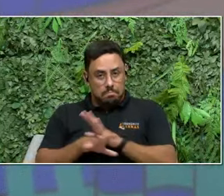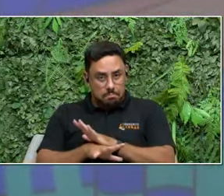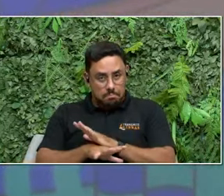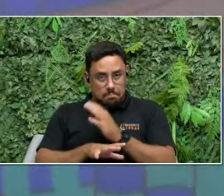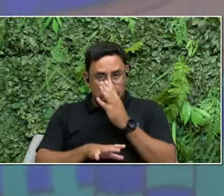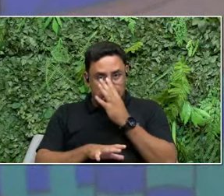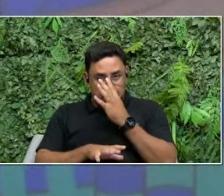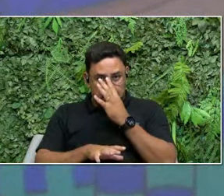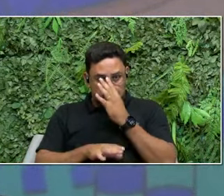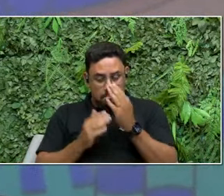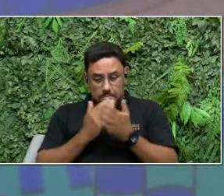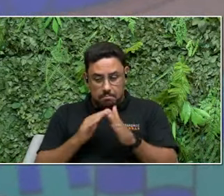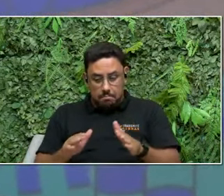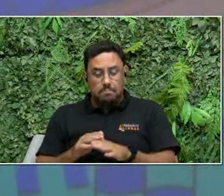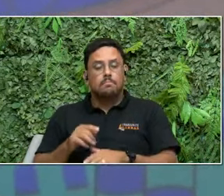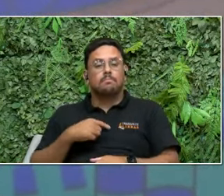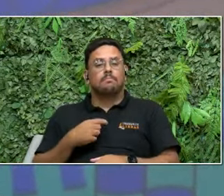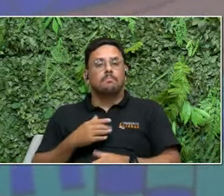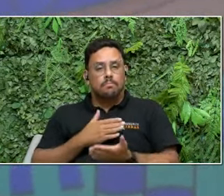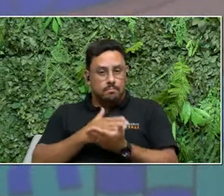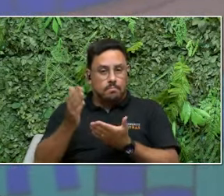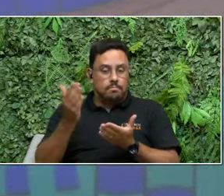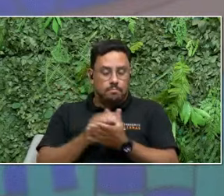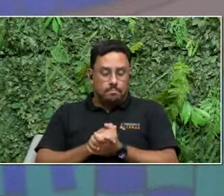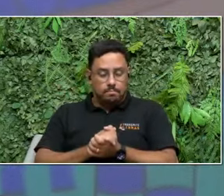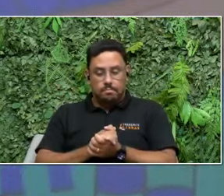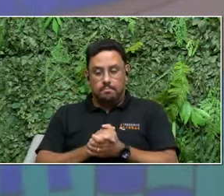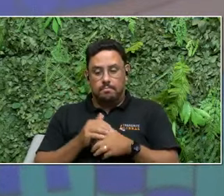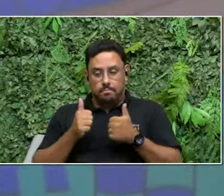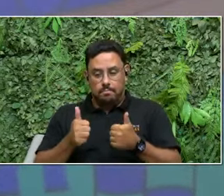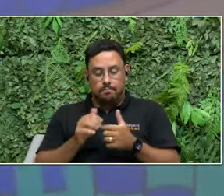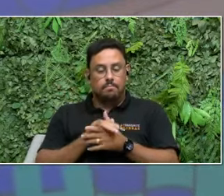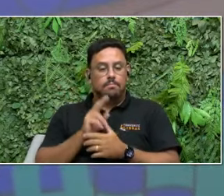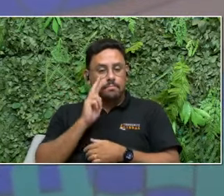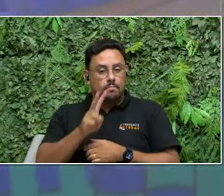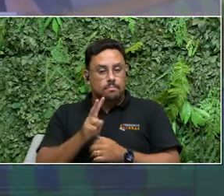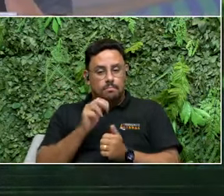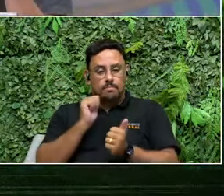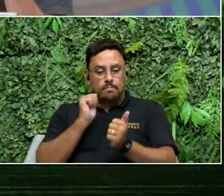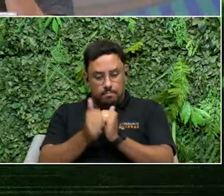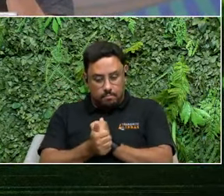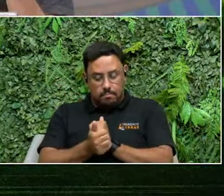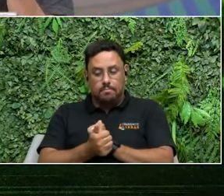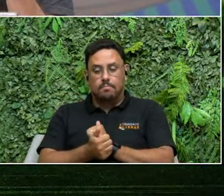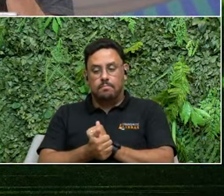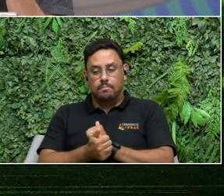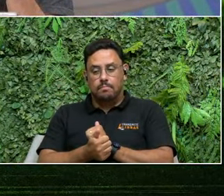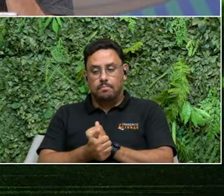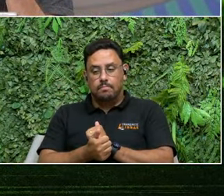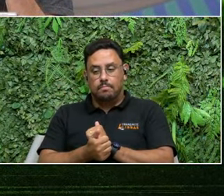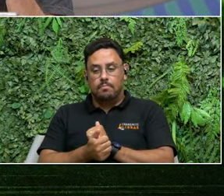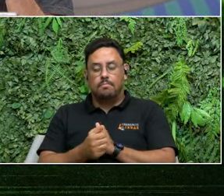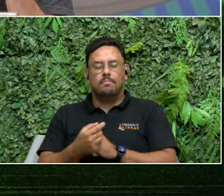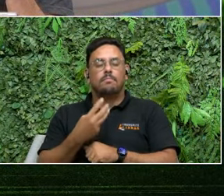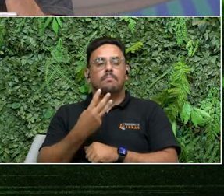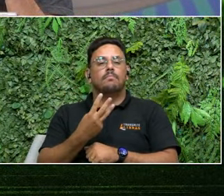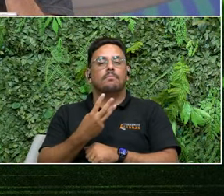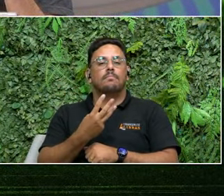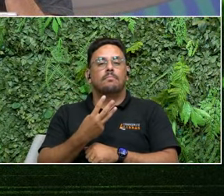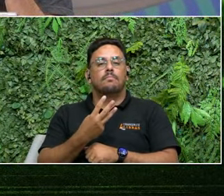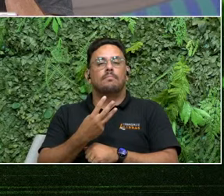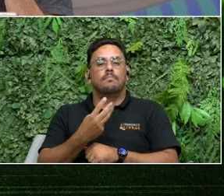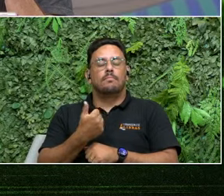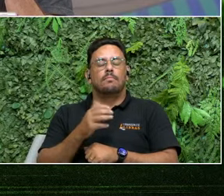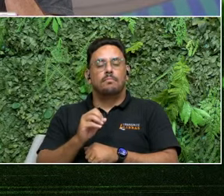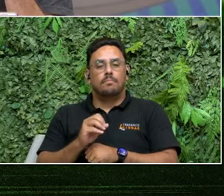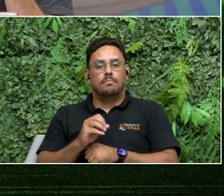preparado Ah vamos lá então vamos embora que isso Opa eu vi o jogo é é já me falou que são pelo menos tr10 viu Bob